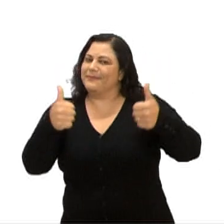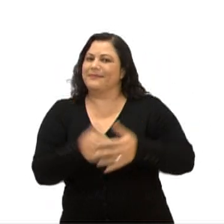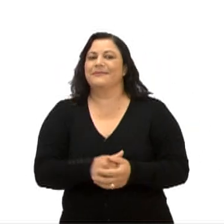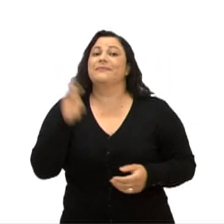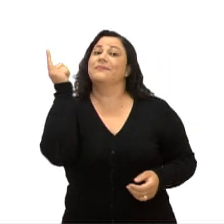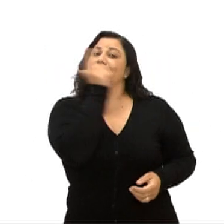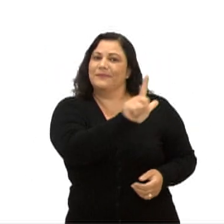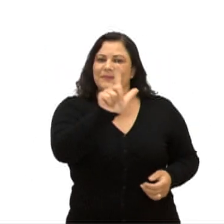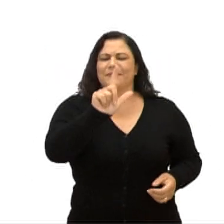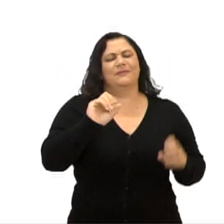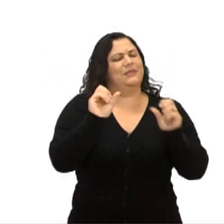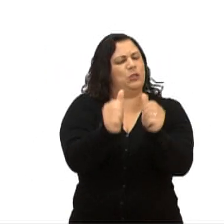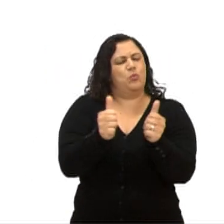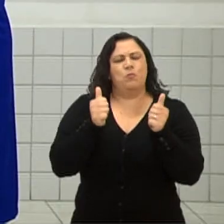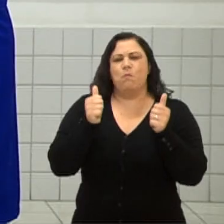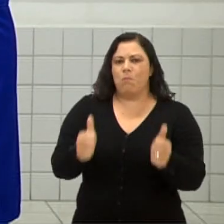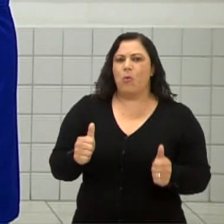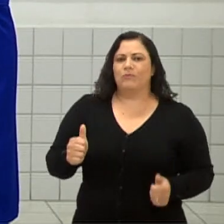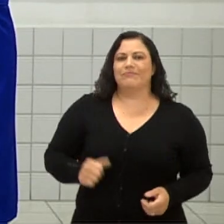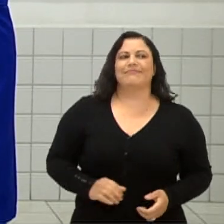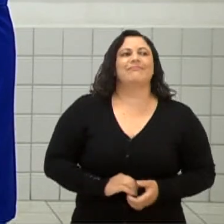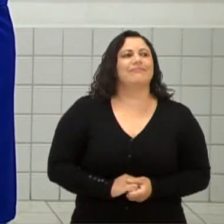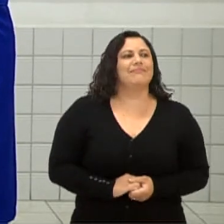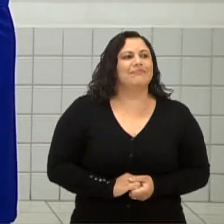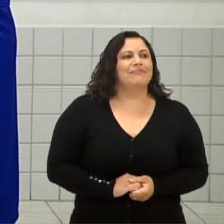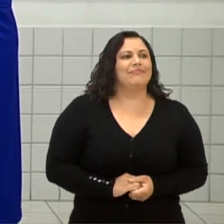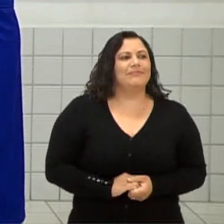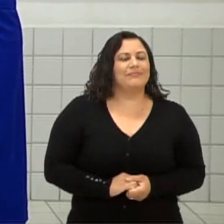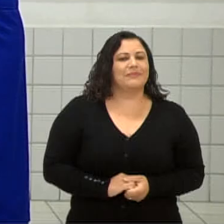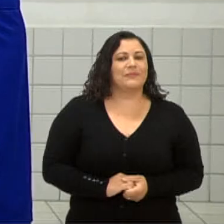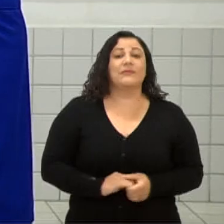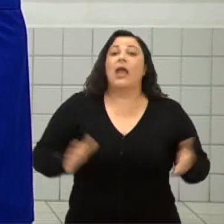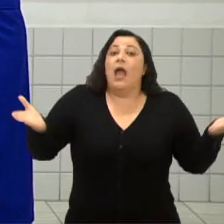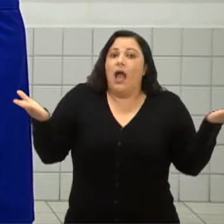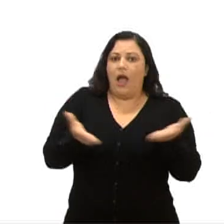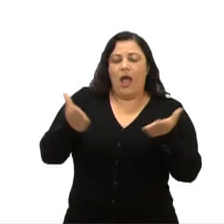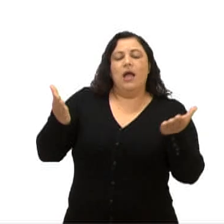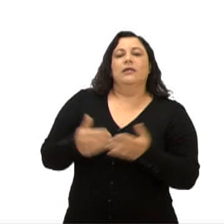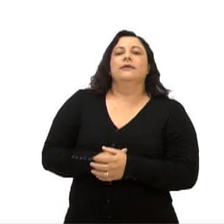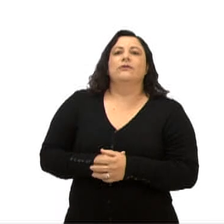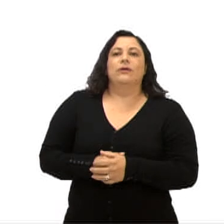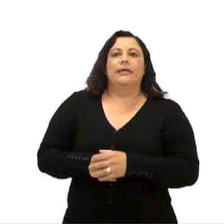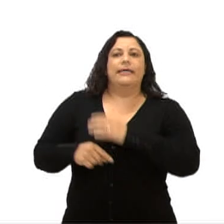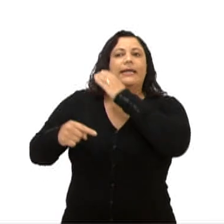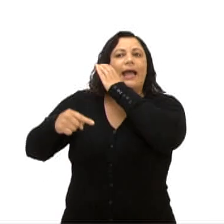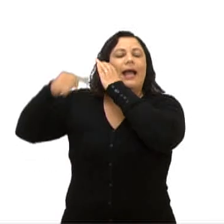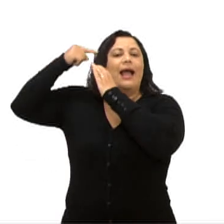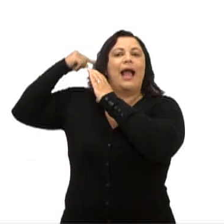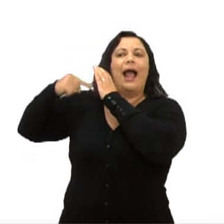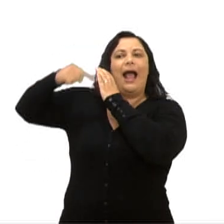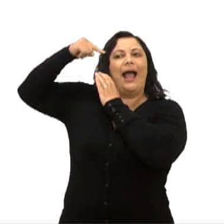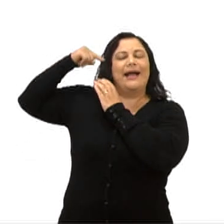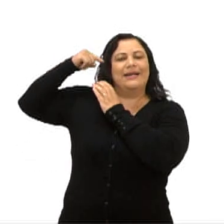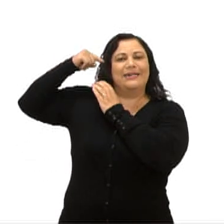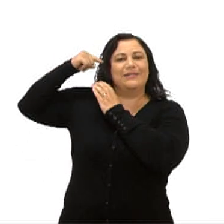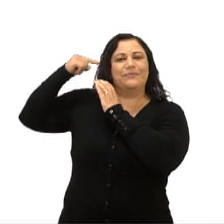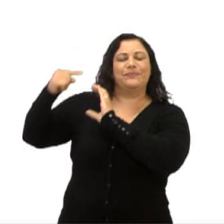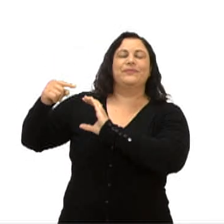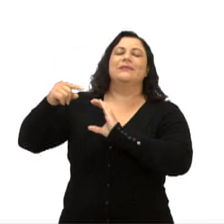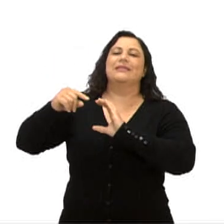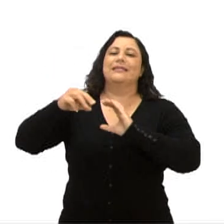você auxiliou para o entendimento. Vamos adiante? Bom, já que a gente falou da parte externa, vamos falar da parte